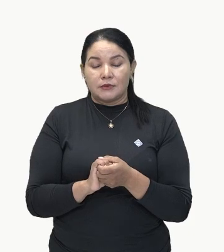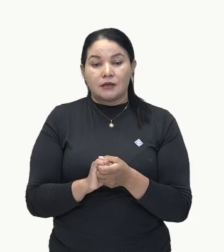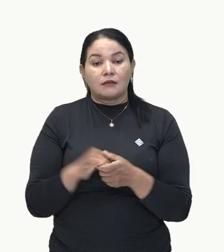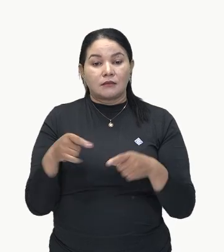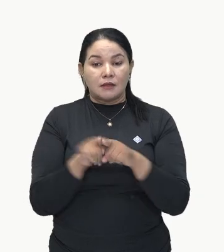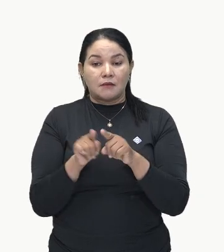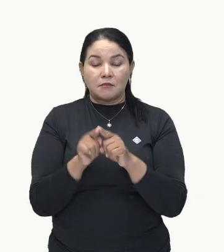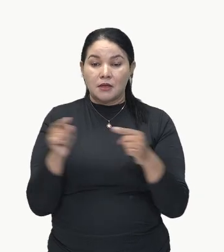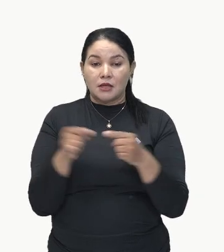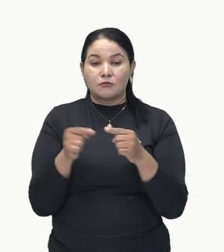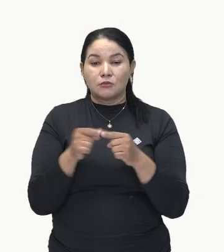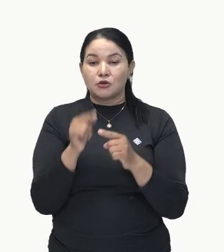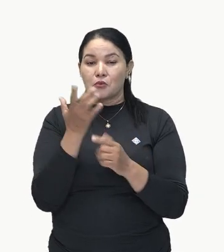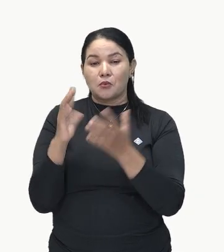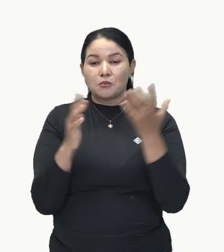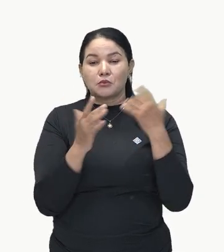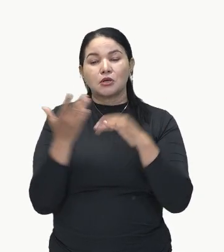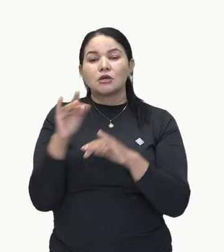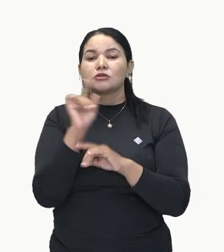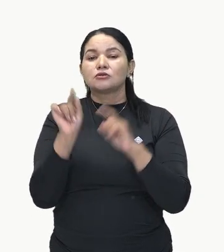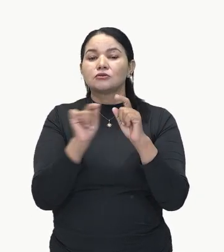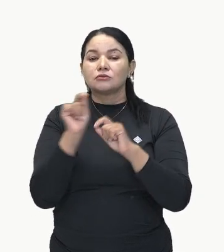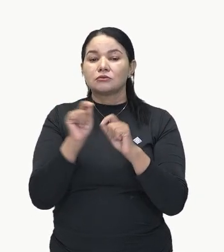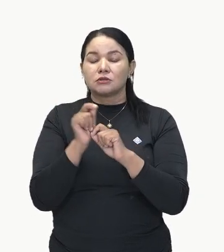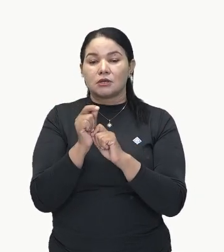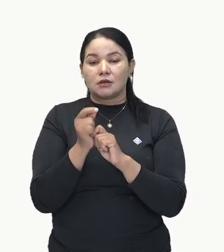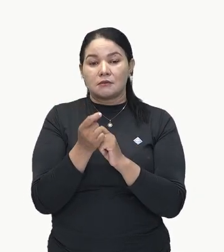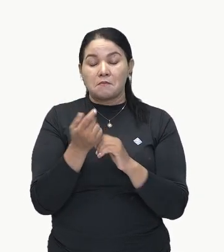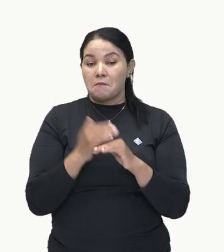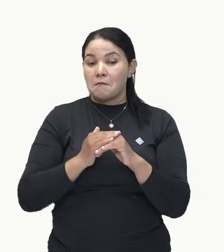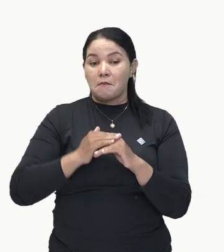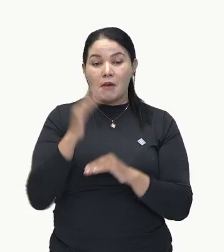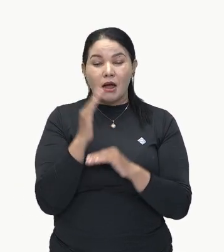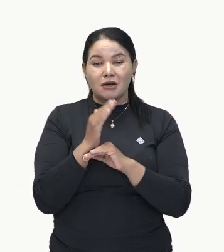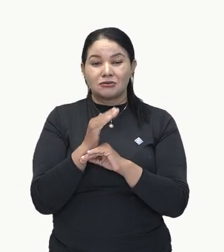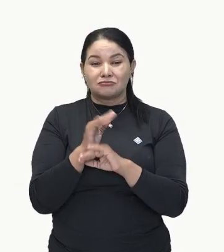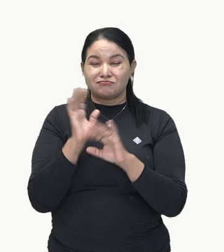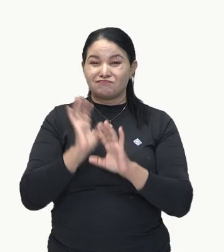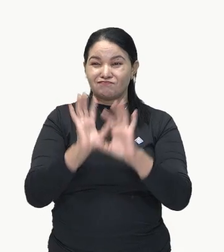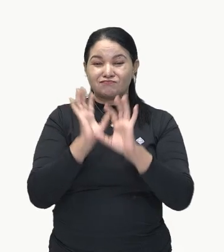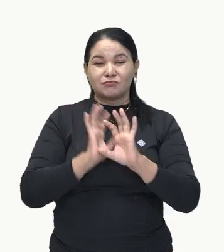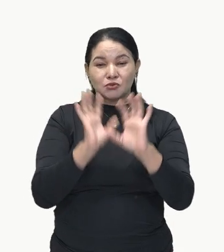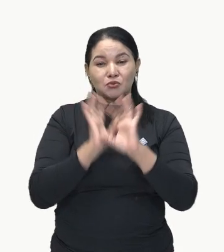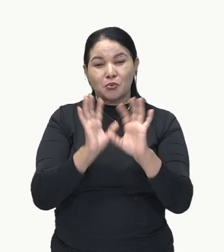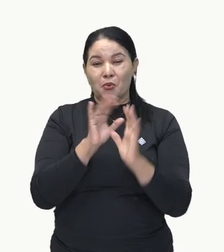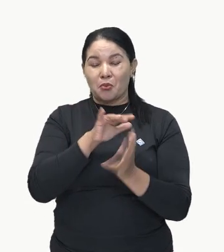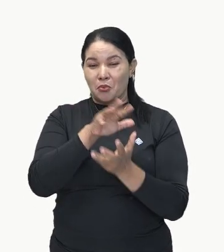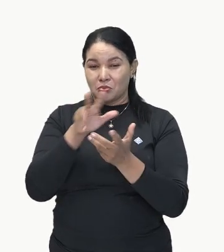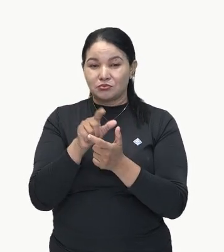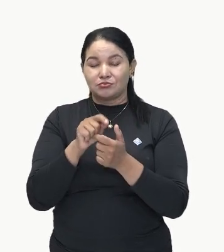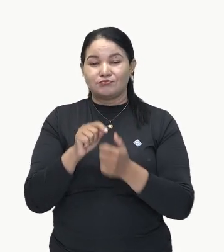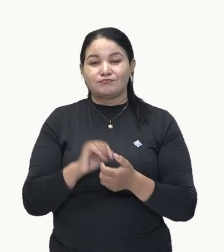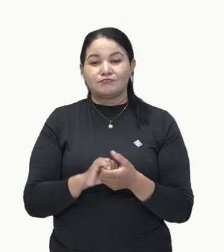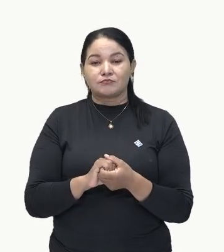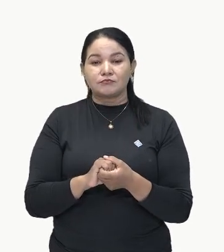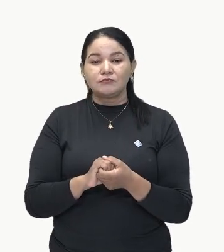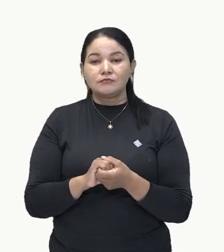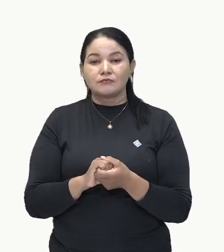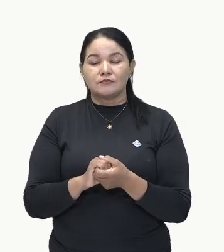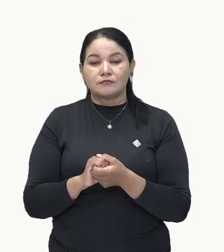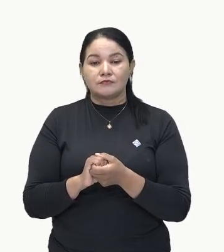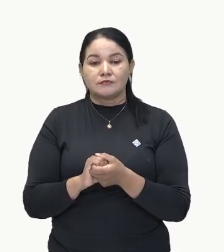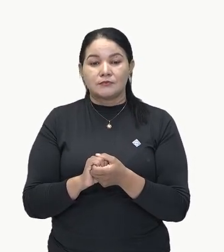elas vão ser ali entre os maiores poluidores do mundo, vai estar entre os maiores poluidores do mundo,